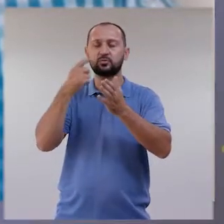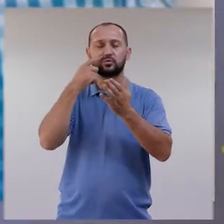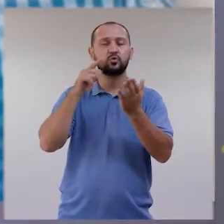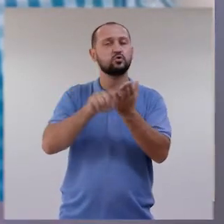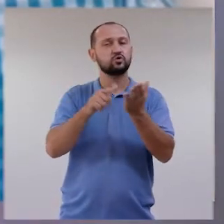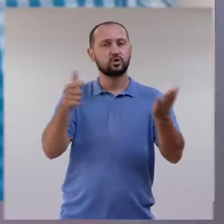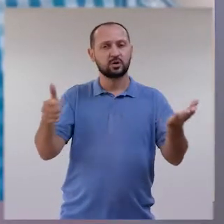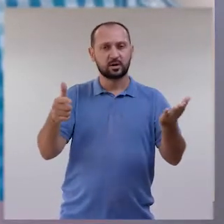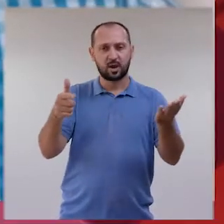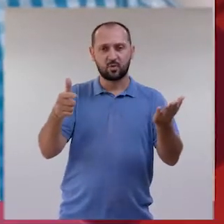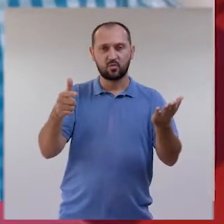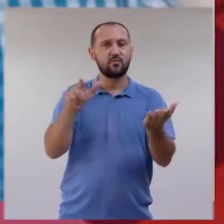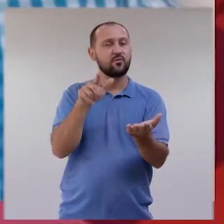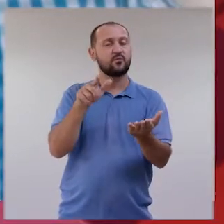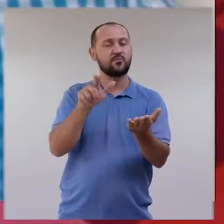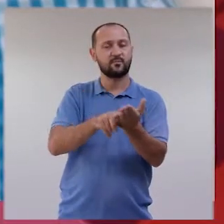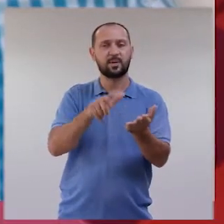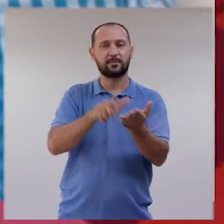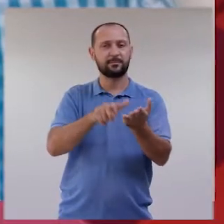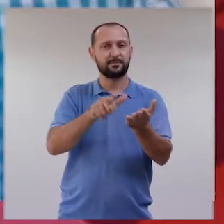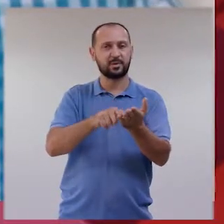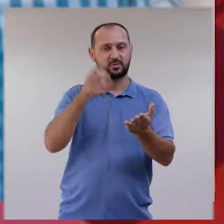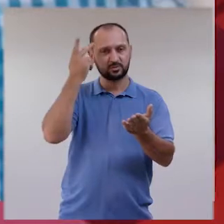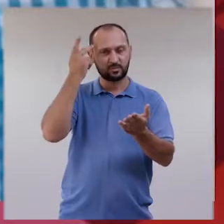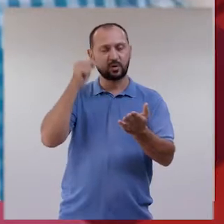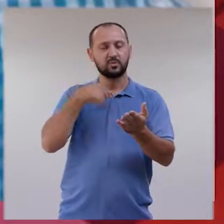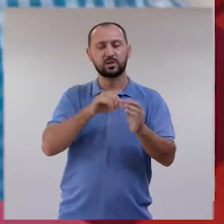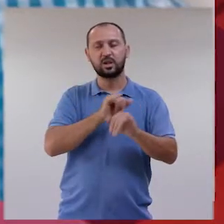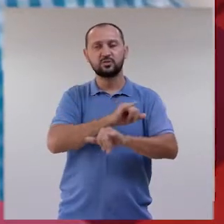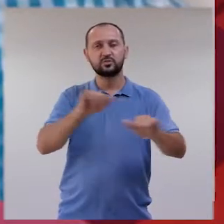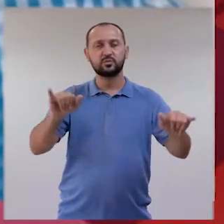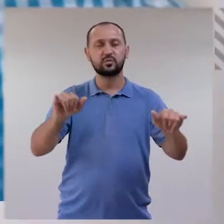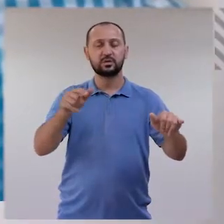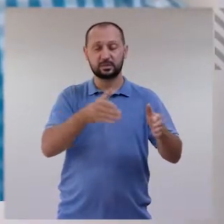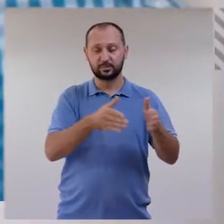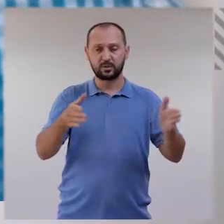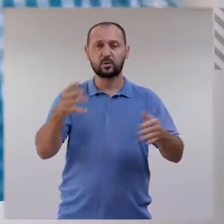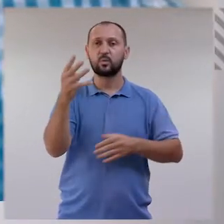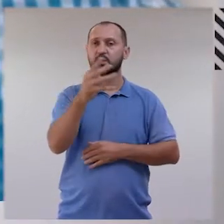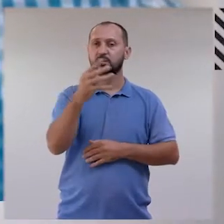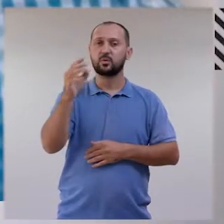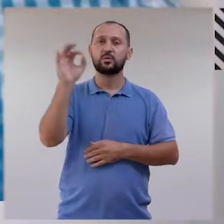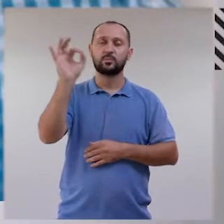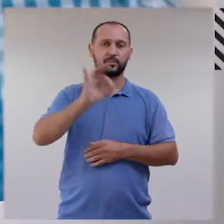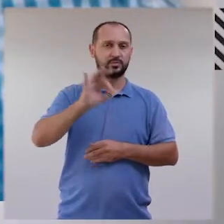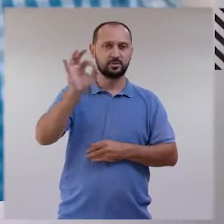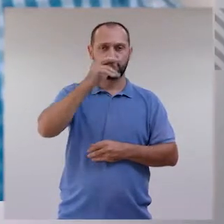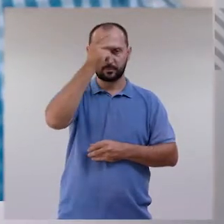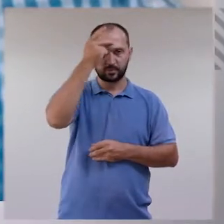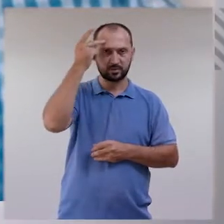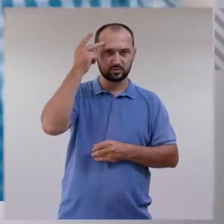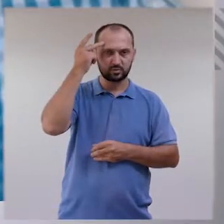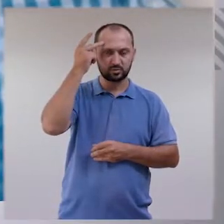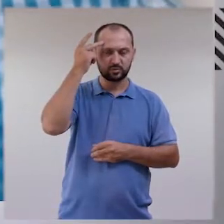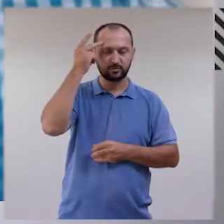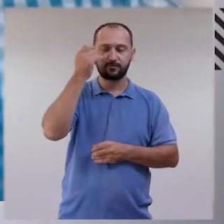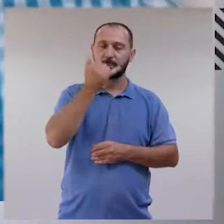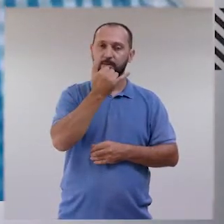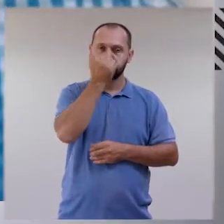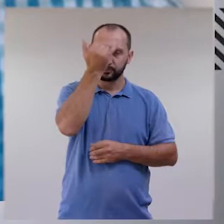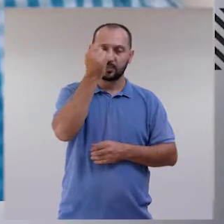de São Paulo, divulgado recentemente, de que nesse período 44% a mais de